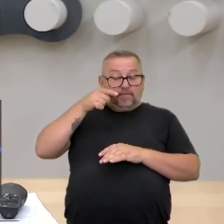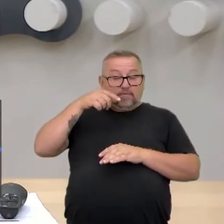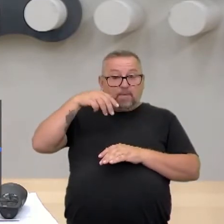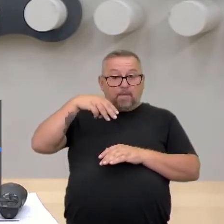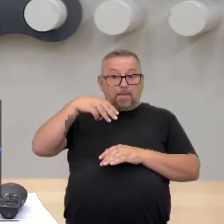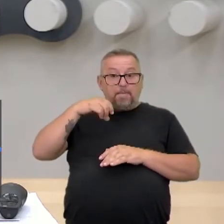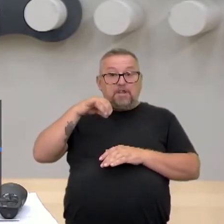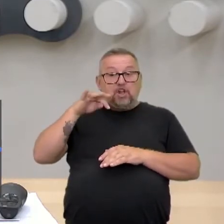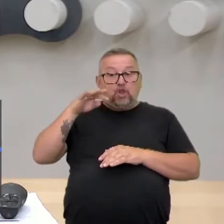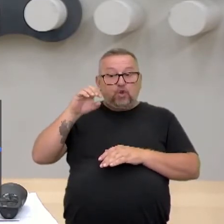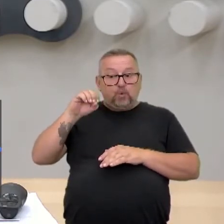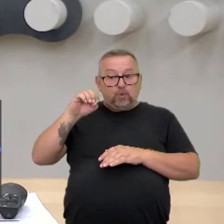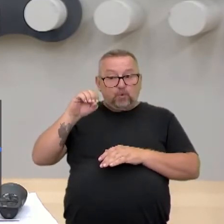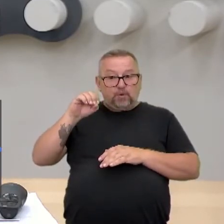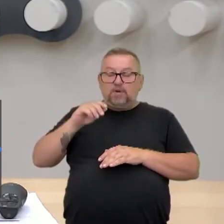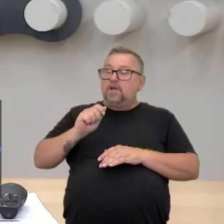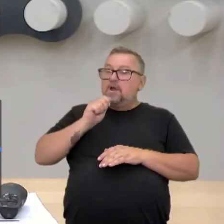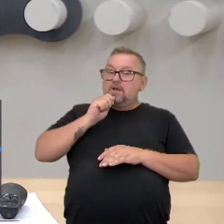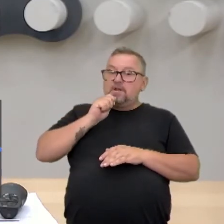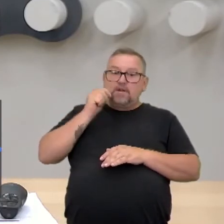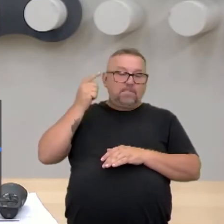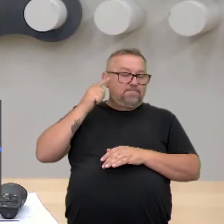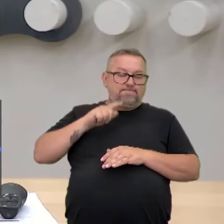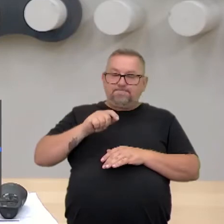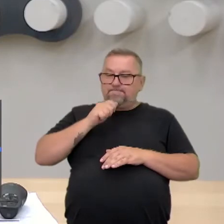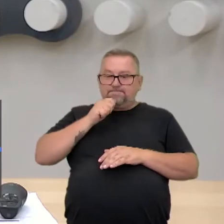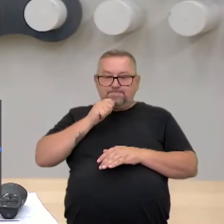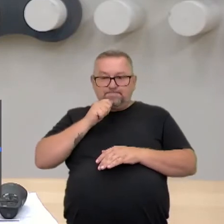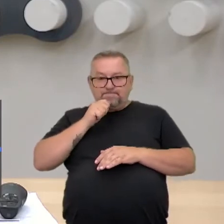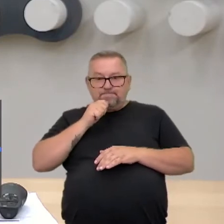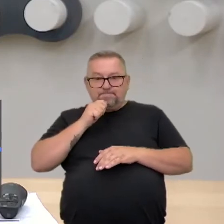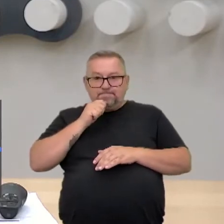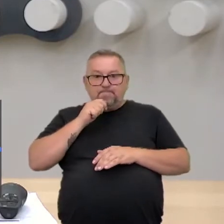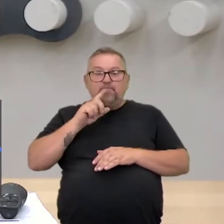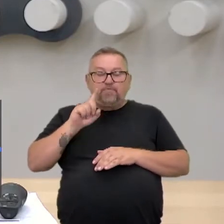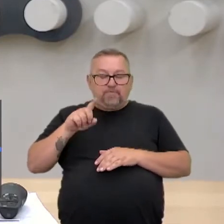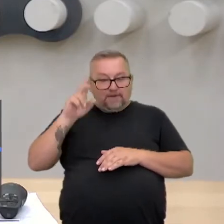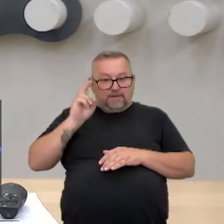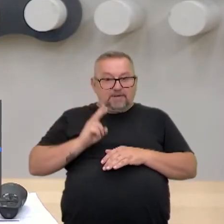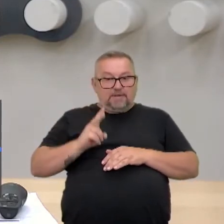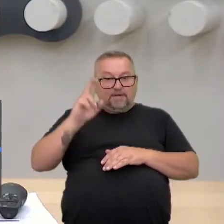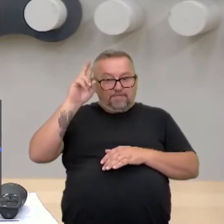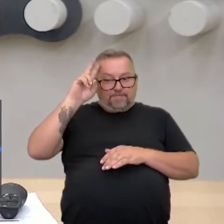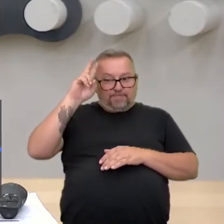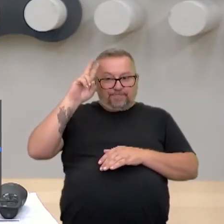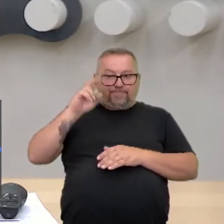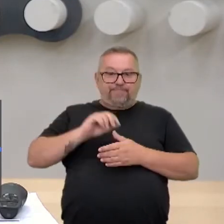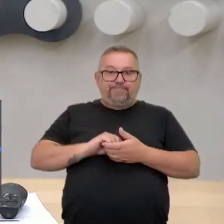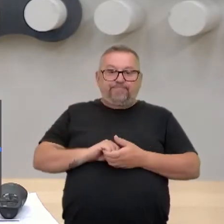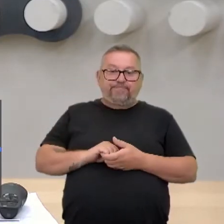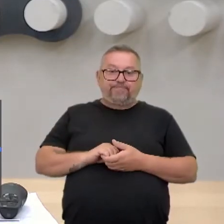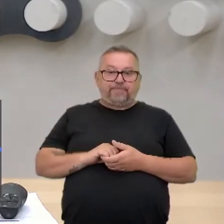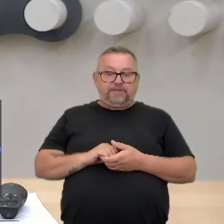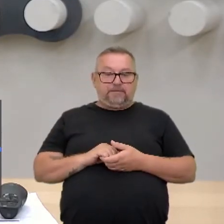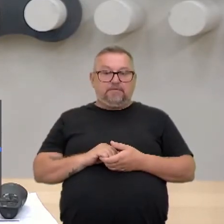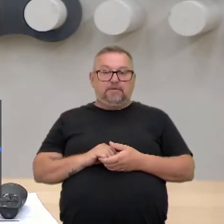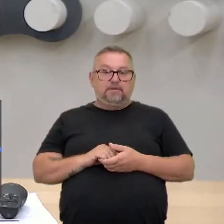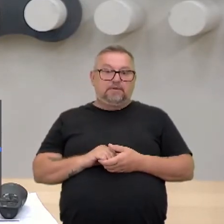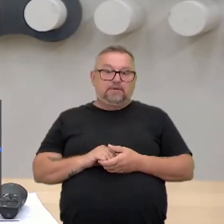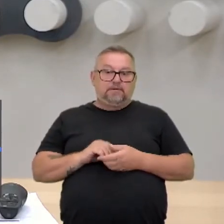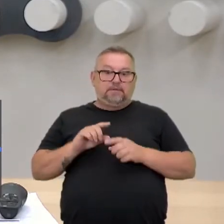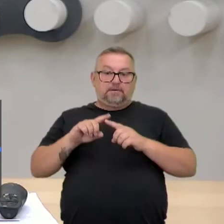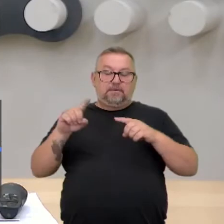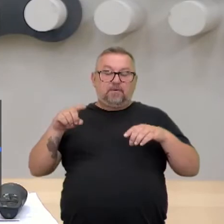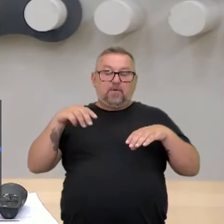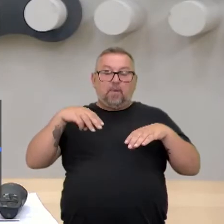mas para aqueles que ainda não conhecem ou não se recorda muito bem e sempre legal a gente relembrar né então um